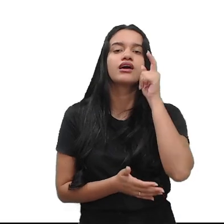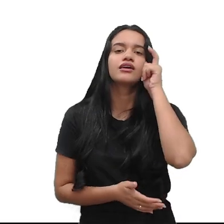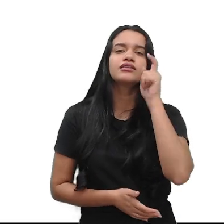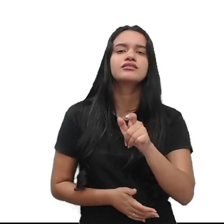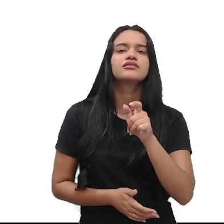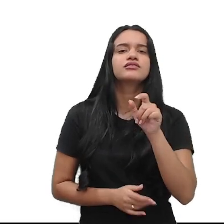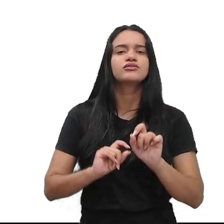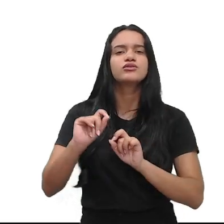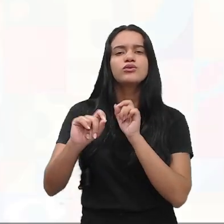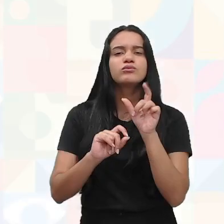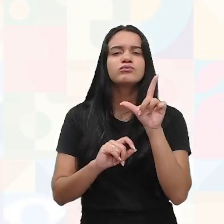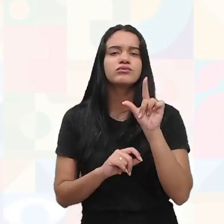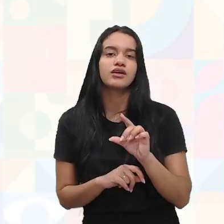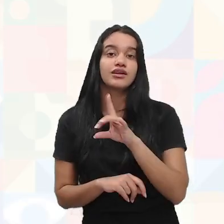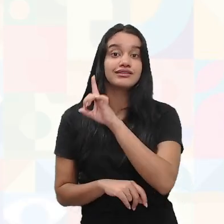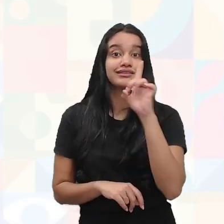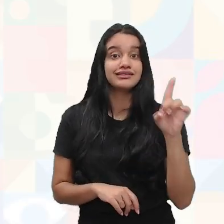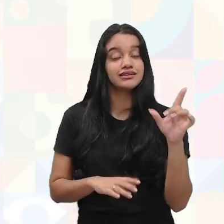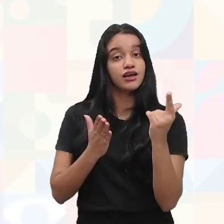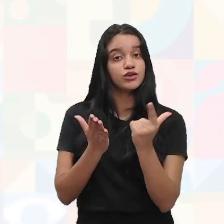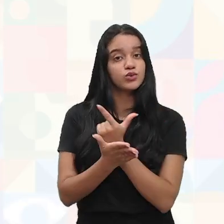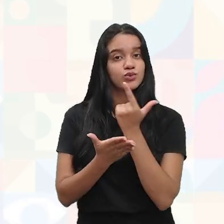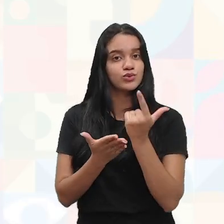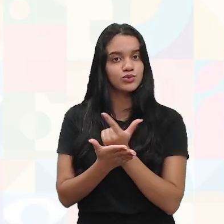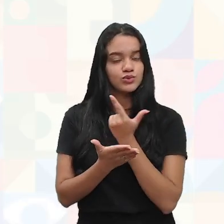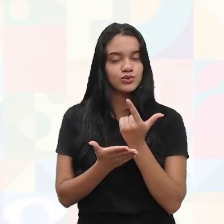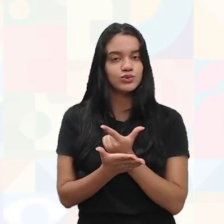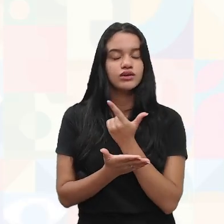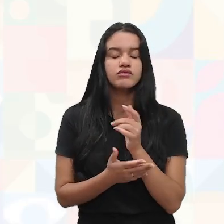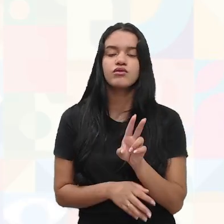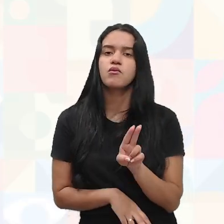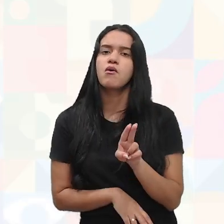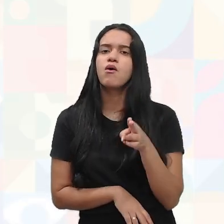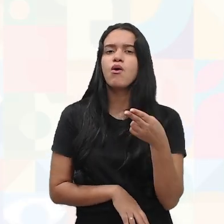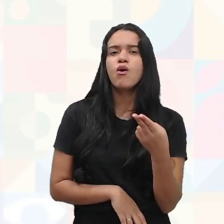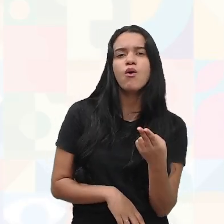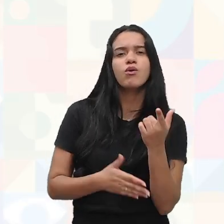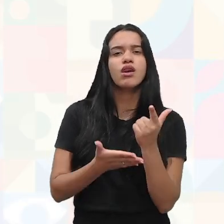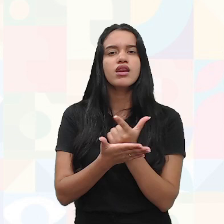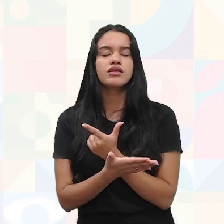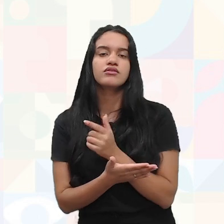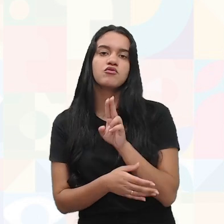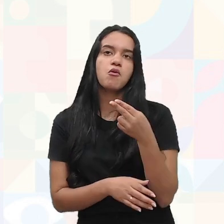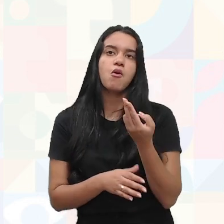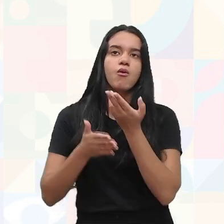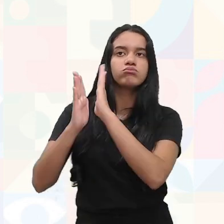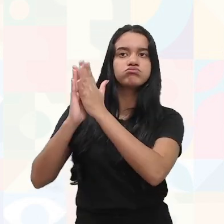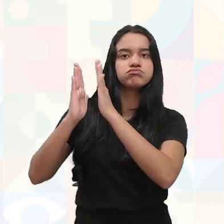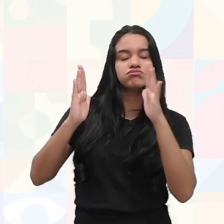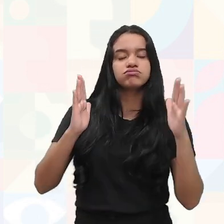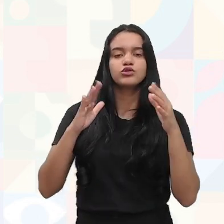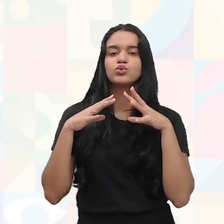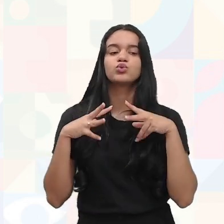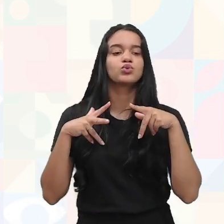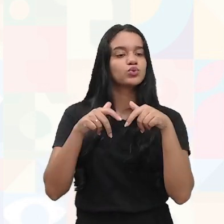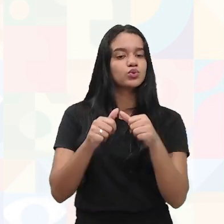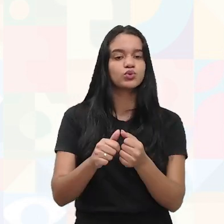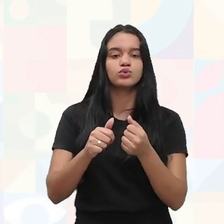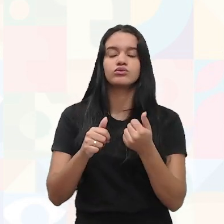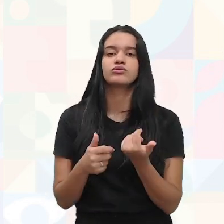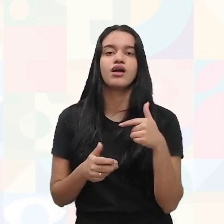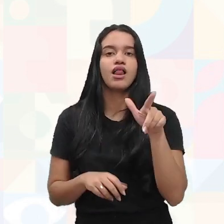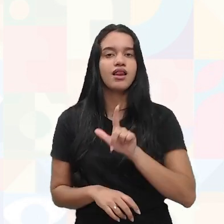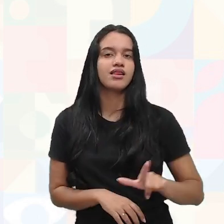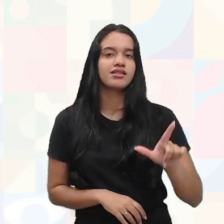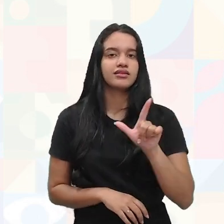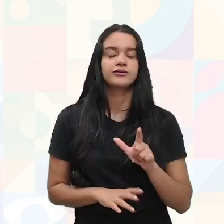no mínimo, Dia do Livro, hashtag Dia do Livro, ou livro, ou biblioteca, tudo que tenha relacionado com a